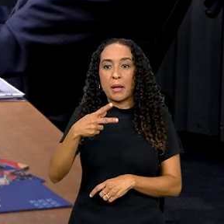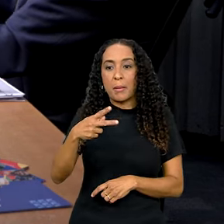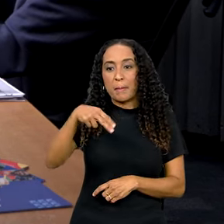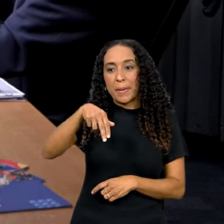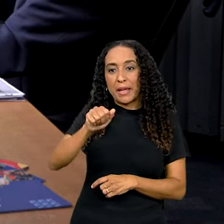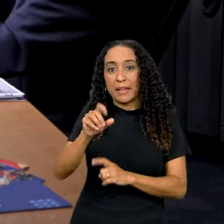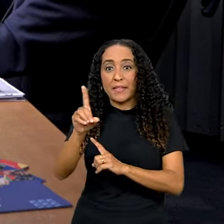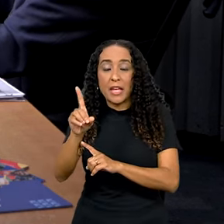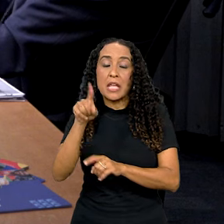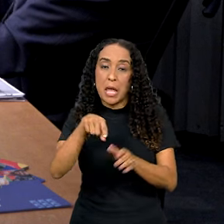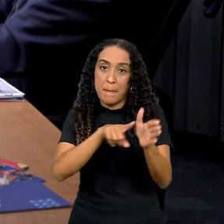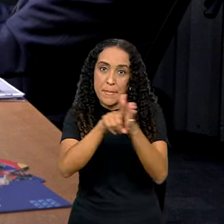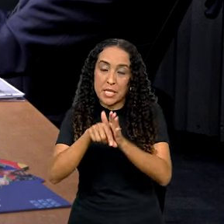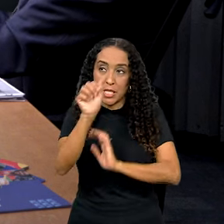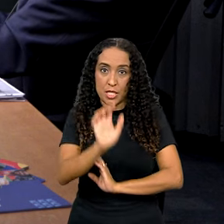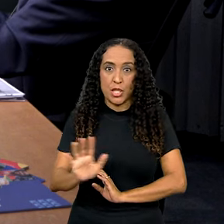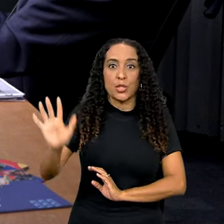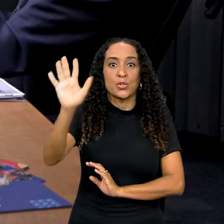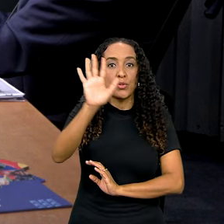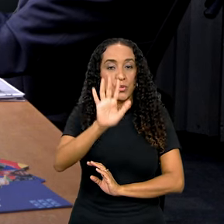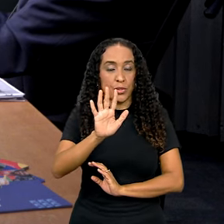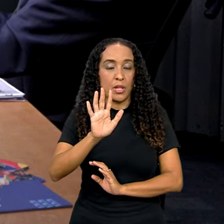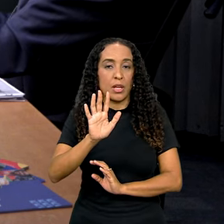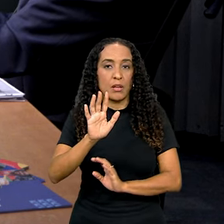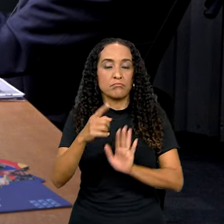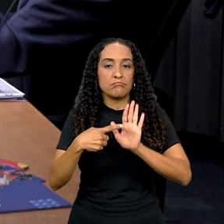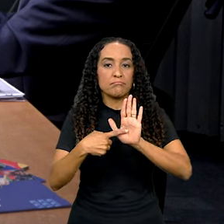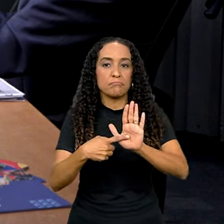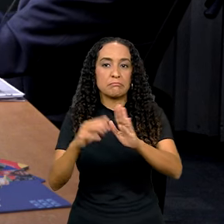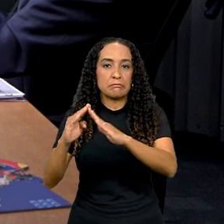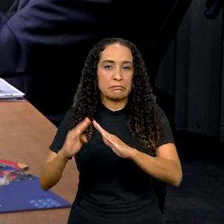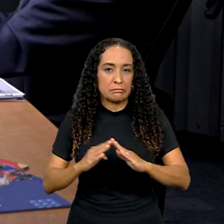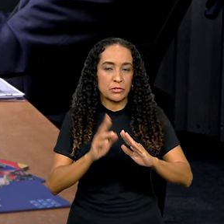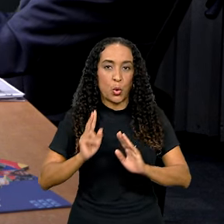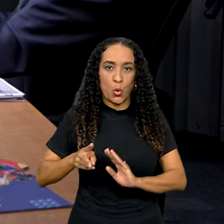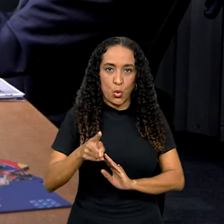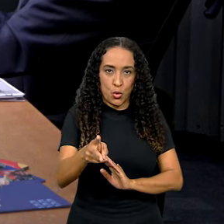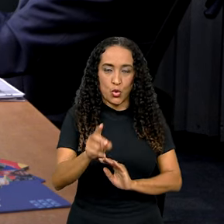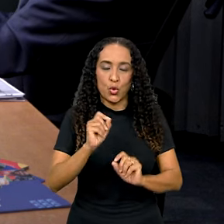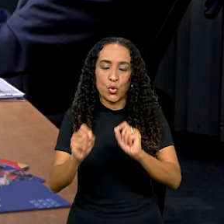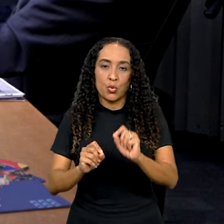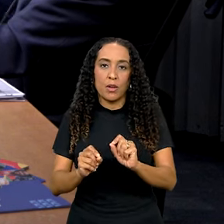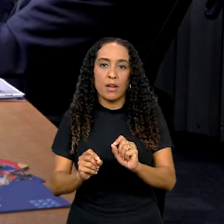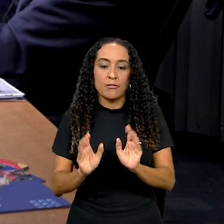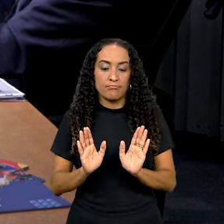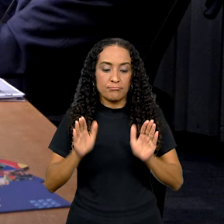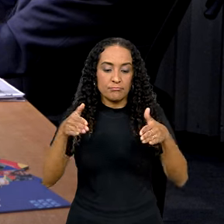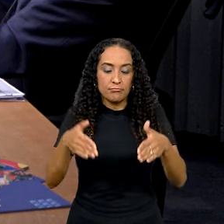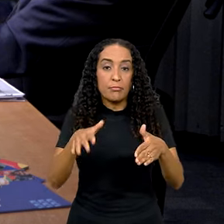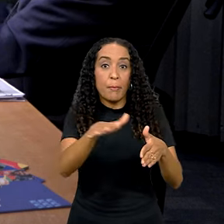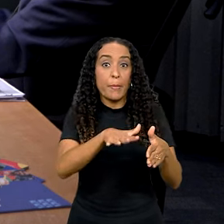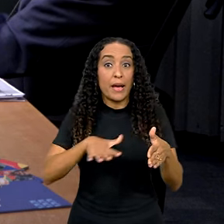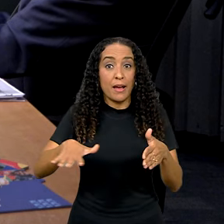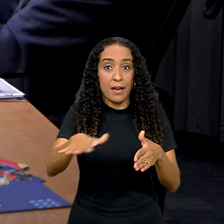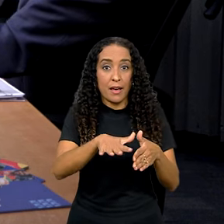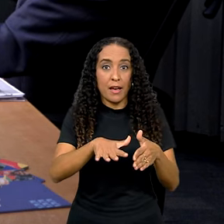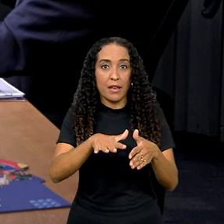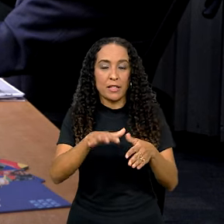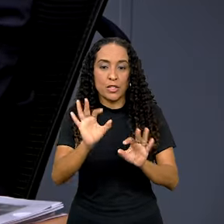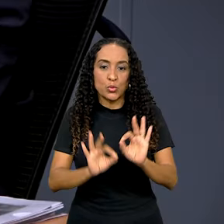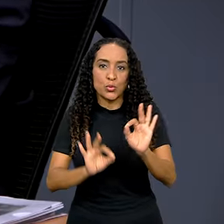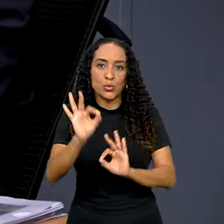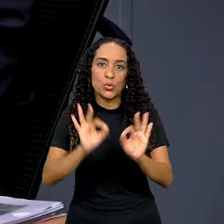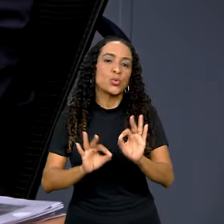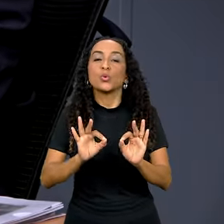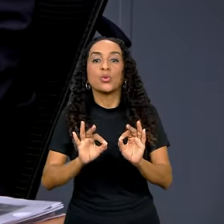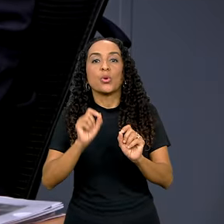penad Né que é essa pesquisa Nacional eh de amostra domiciliar eh voltada para essa área de